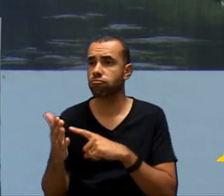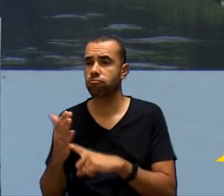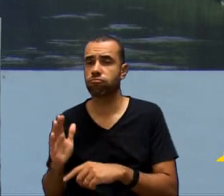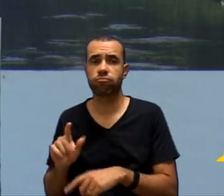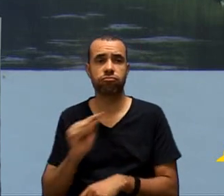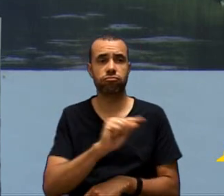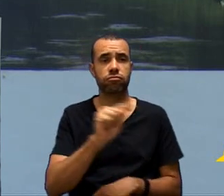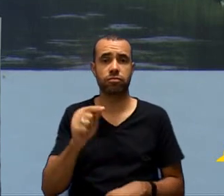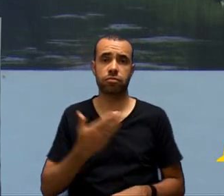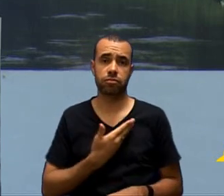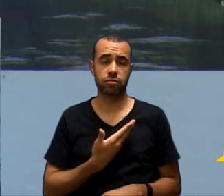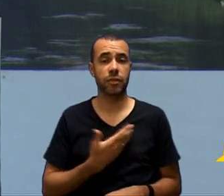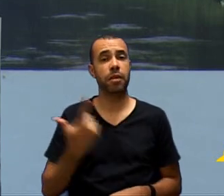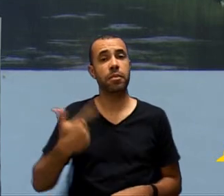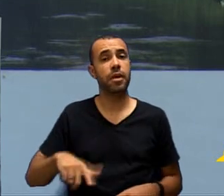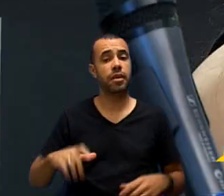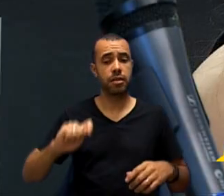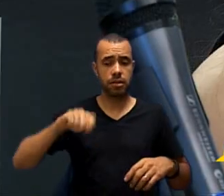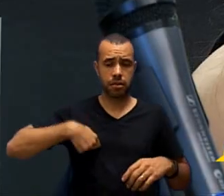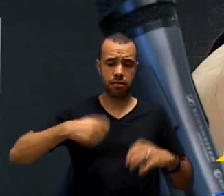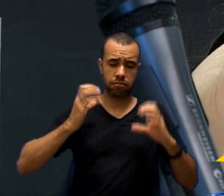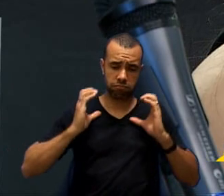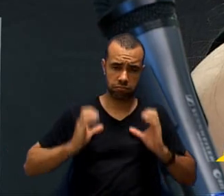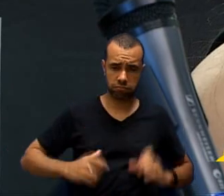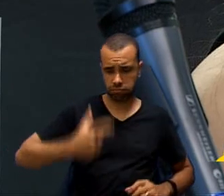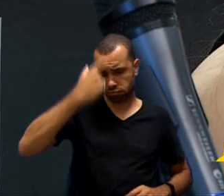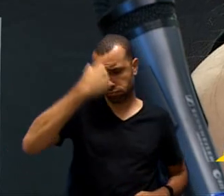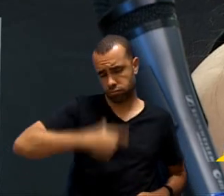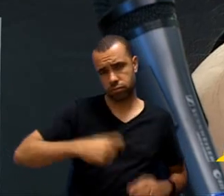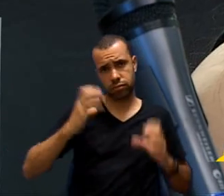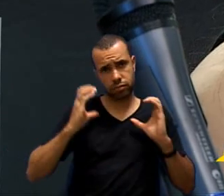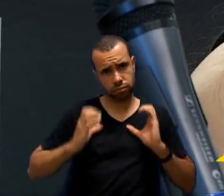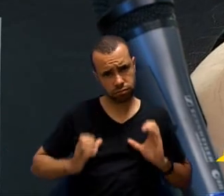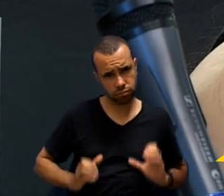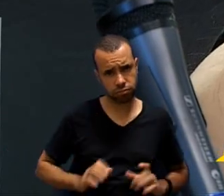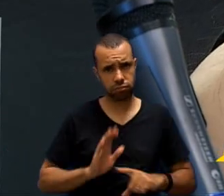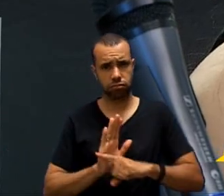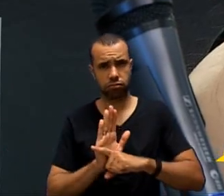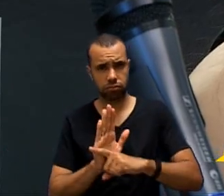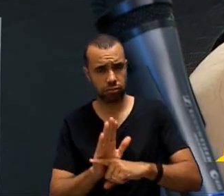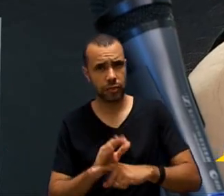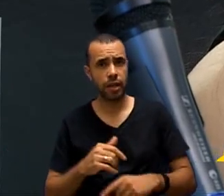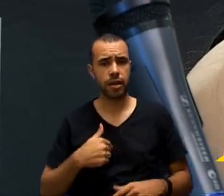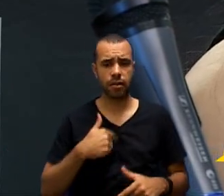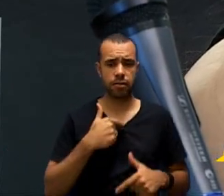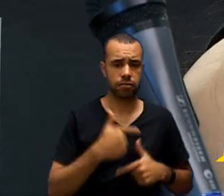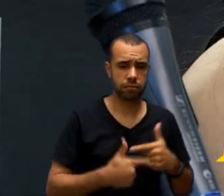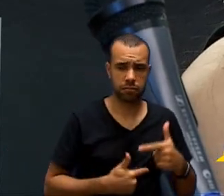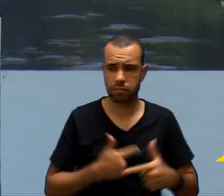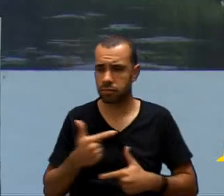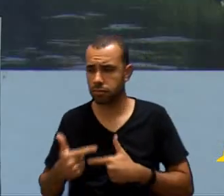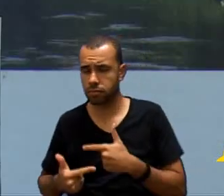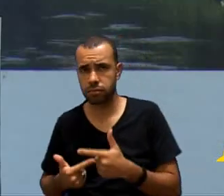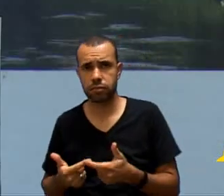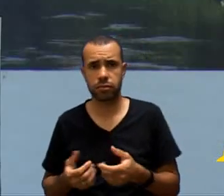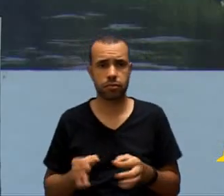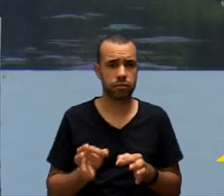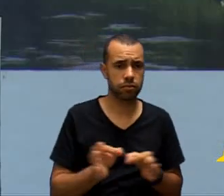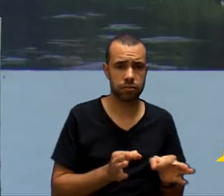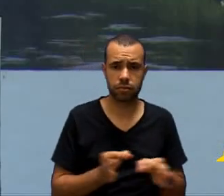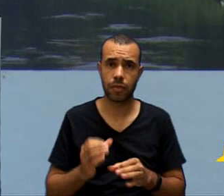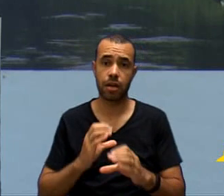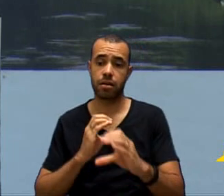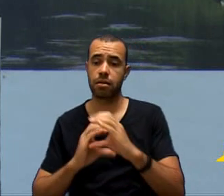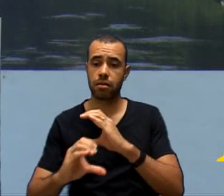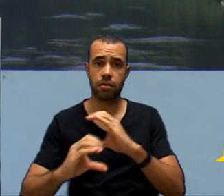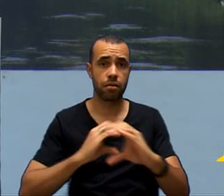que eu exerço a cidadania, como que eu trabalho uma forma diferente de conduzir uma